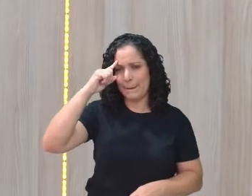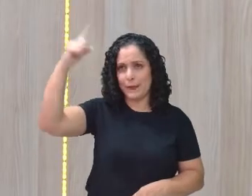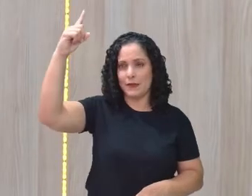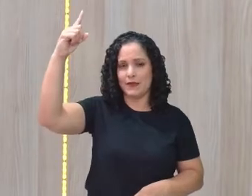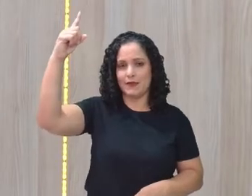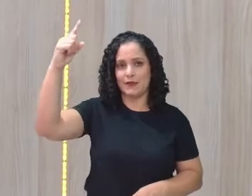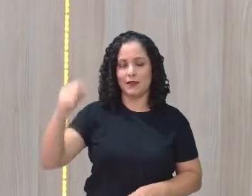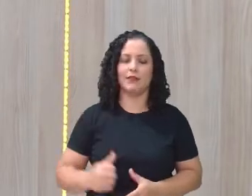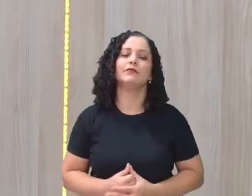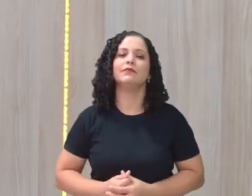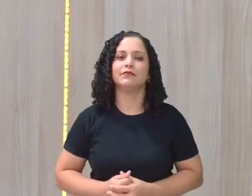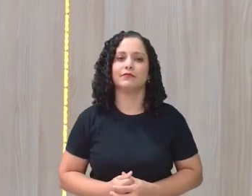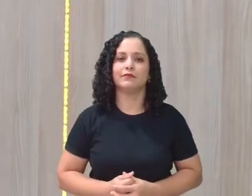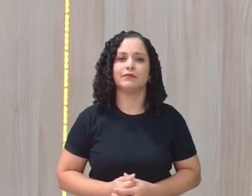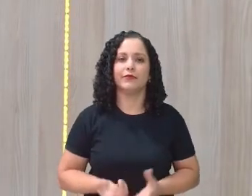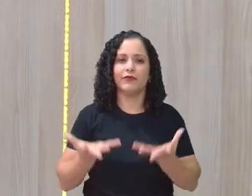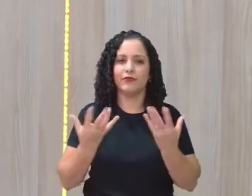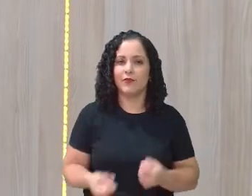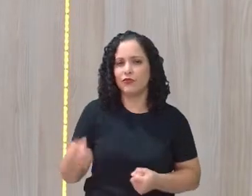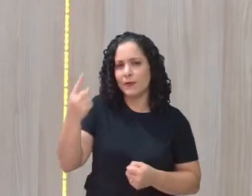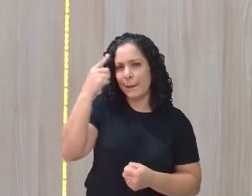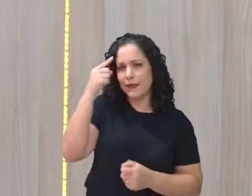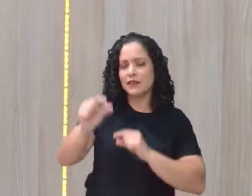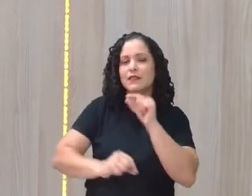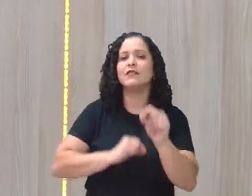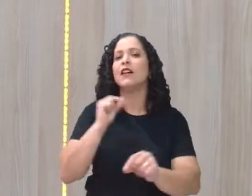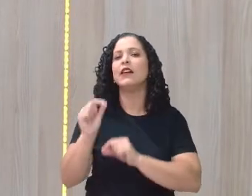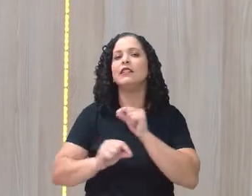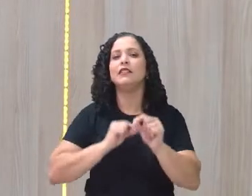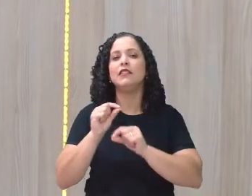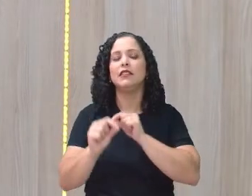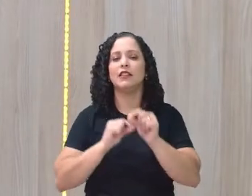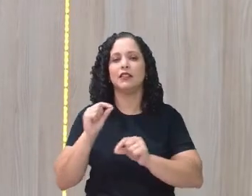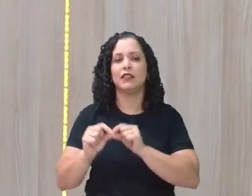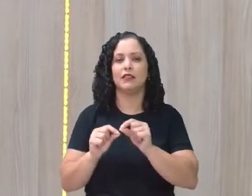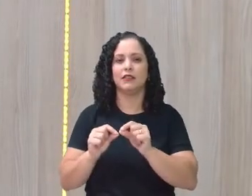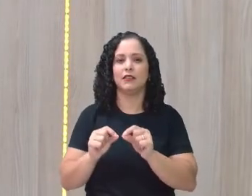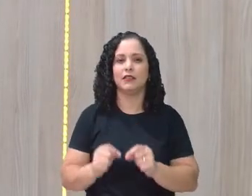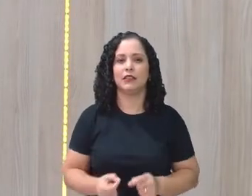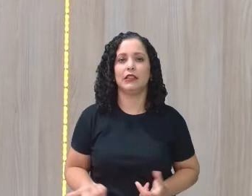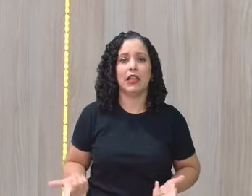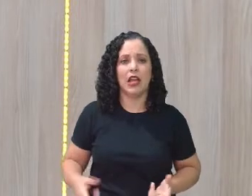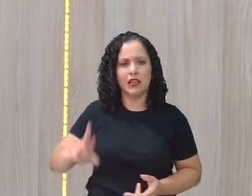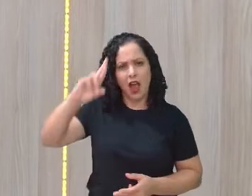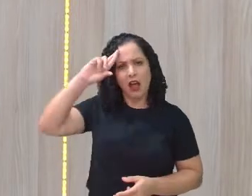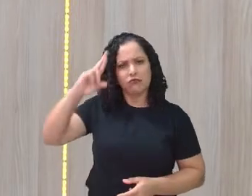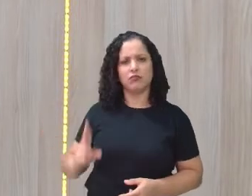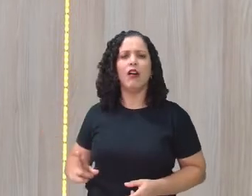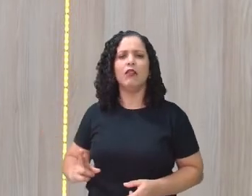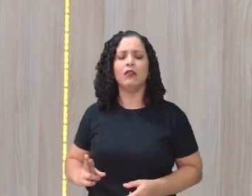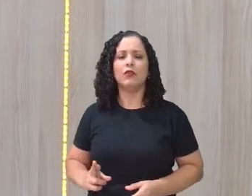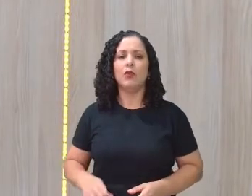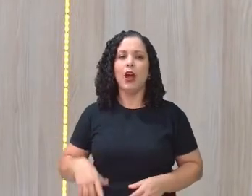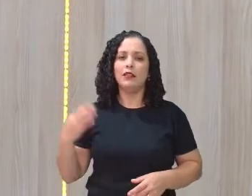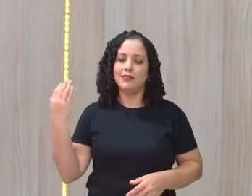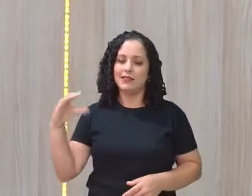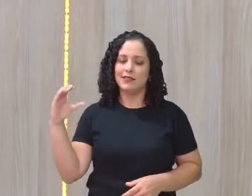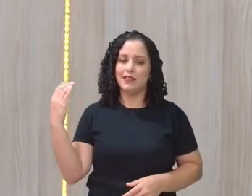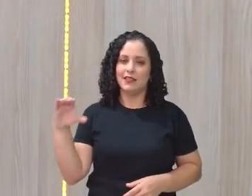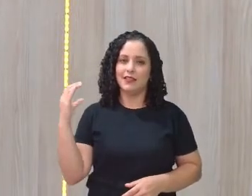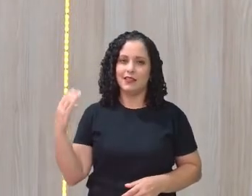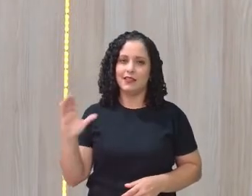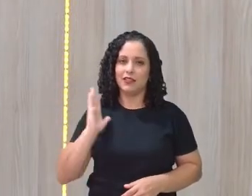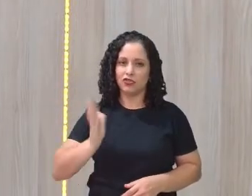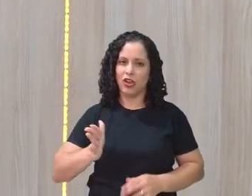imaginar, né? Então, vamos pensar em quê? Vamos pensar onde a razão, a ciência, né, que já estava aí com